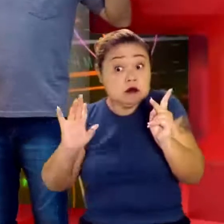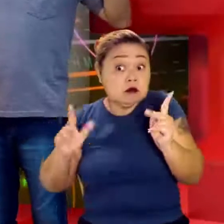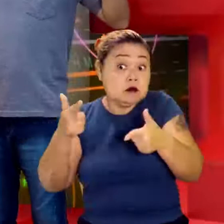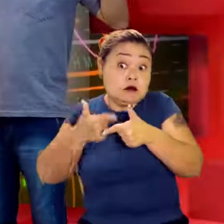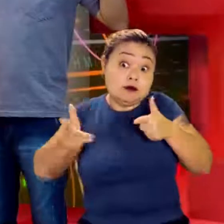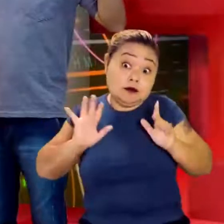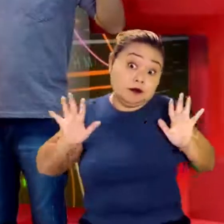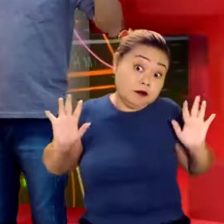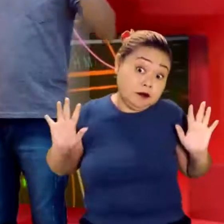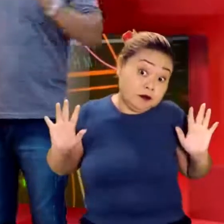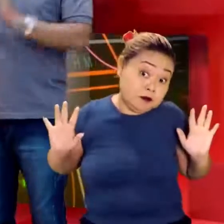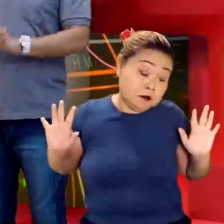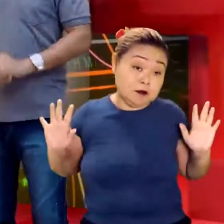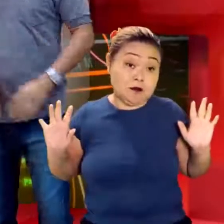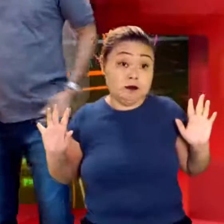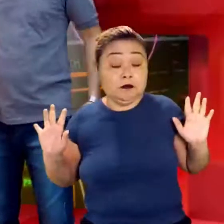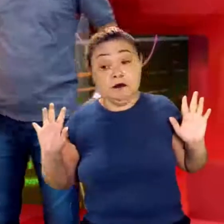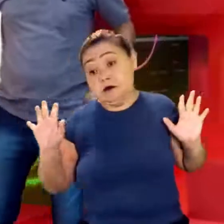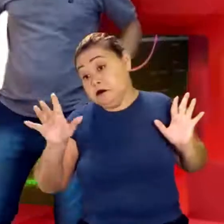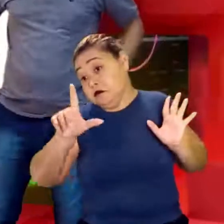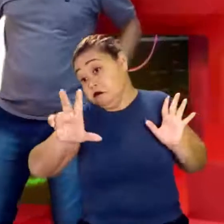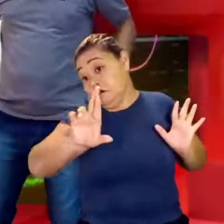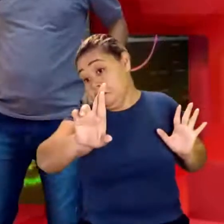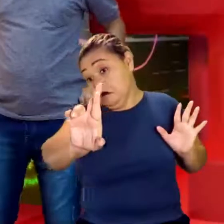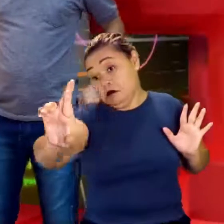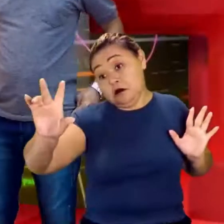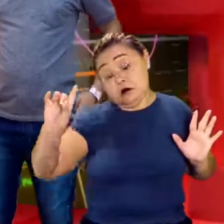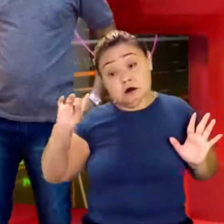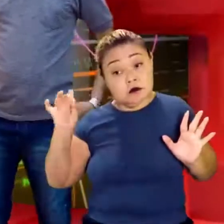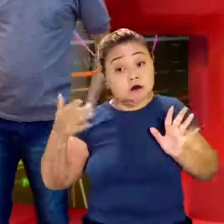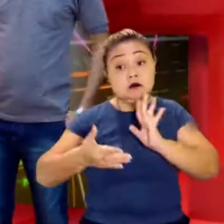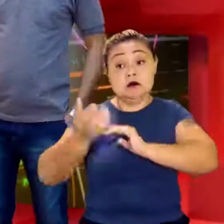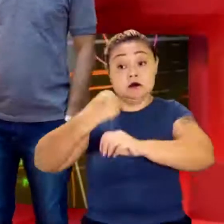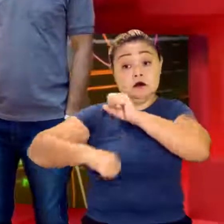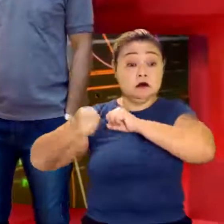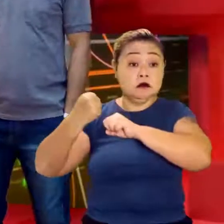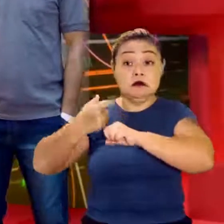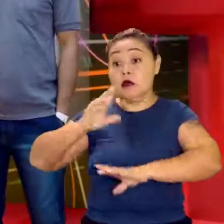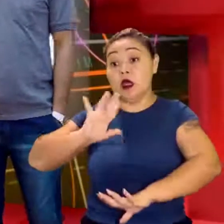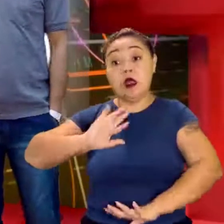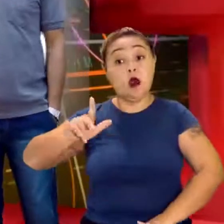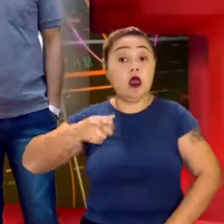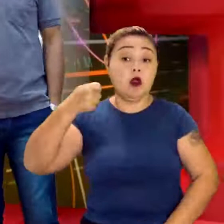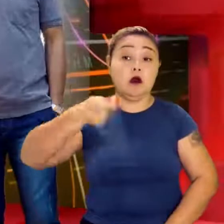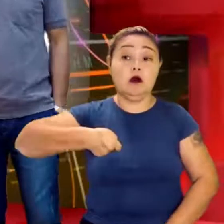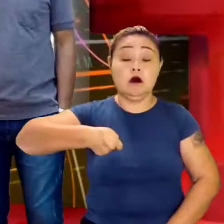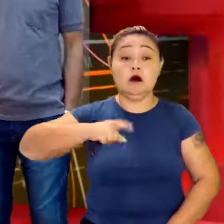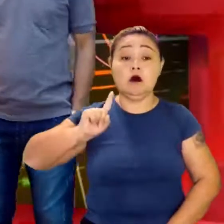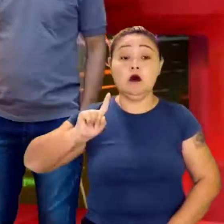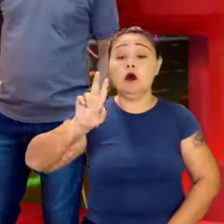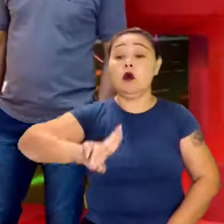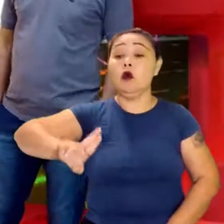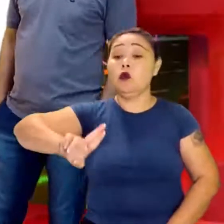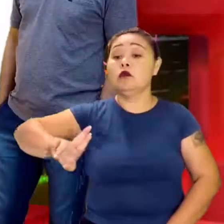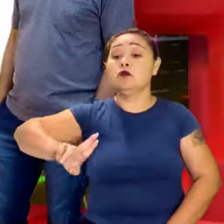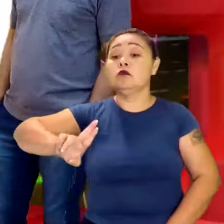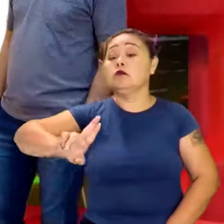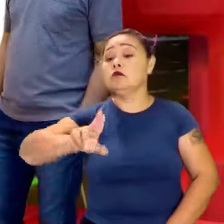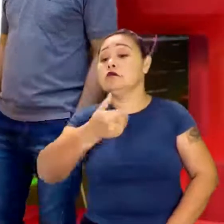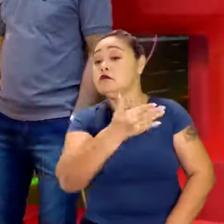Sem problema nenhum. Fica a seu critério. Como falamos anteriormente, não é obrigatório, né? O uso